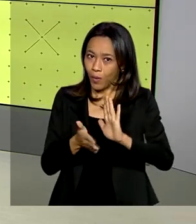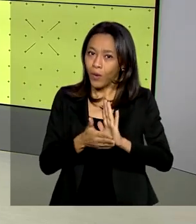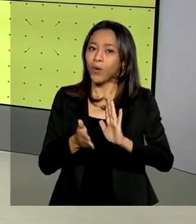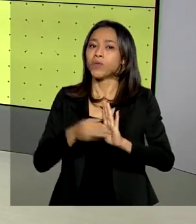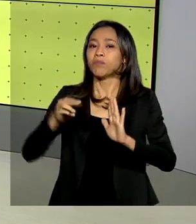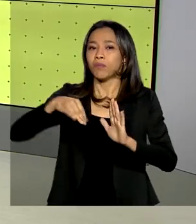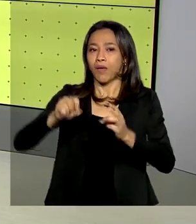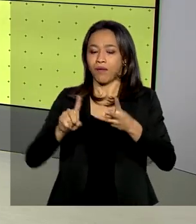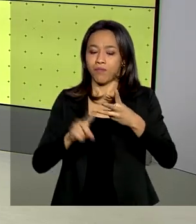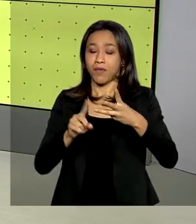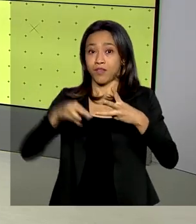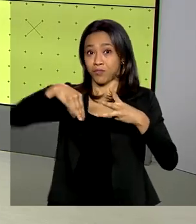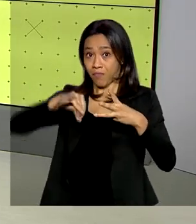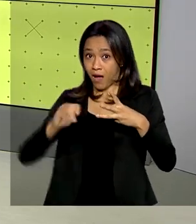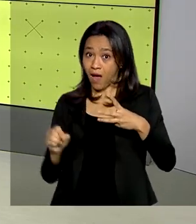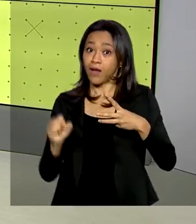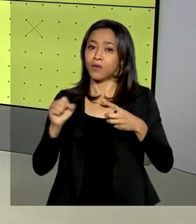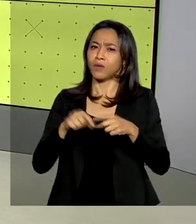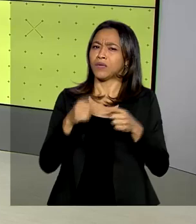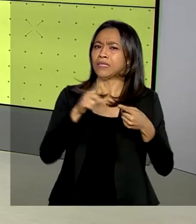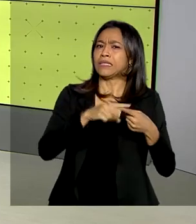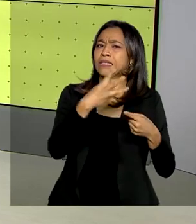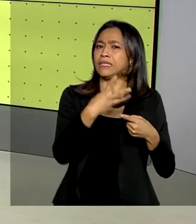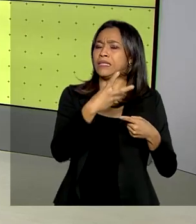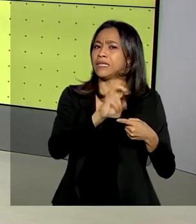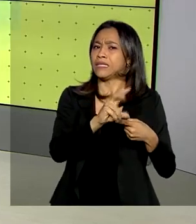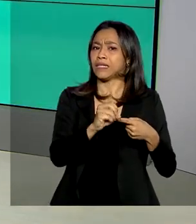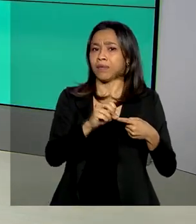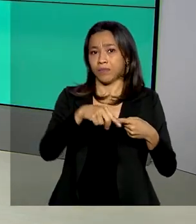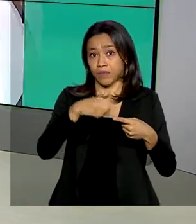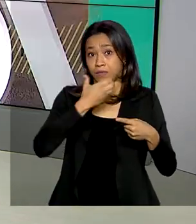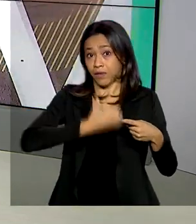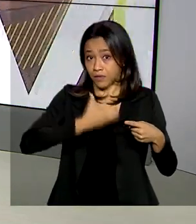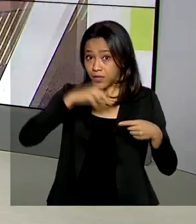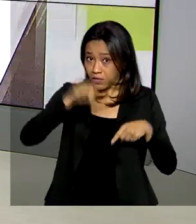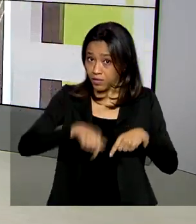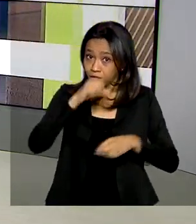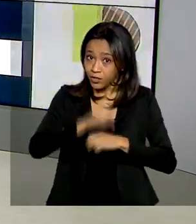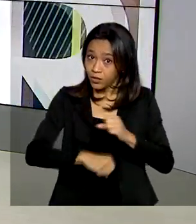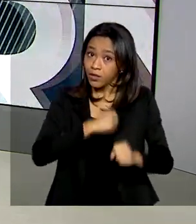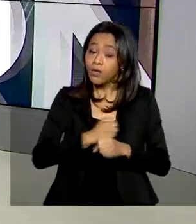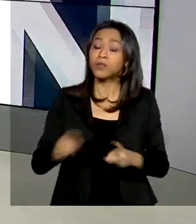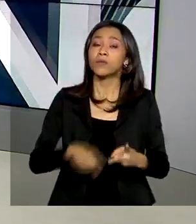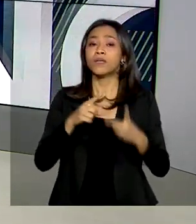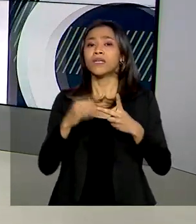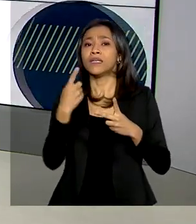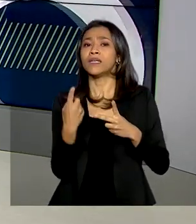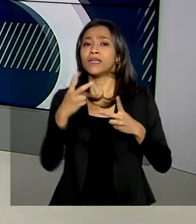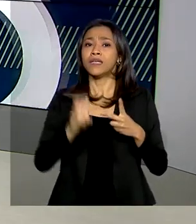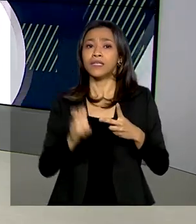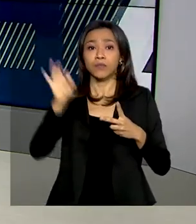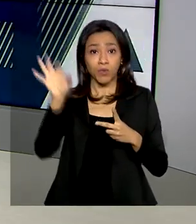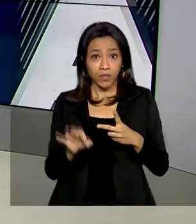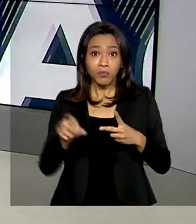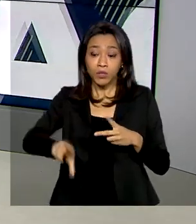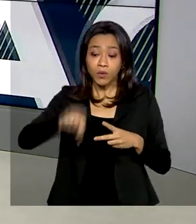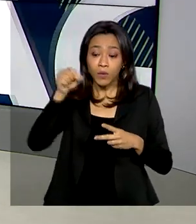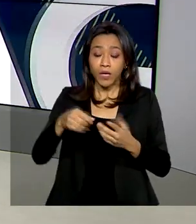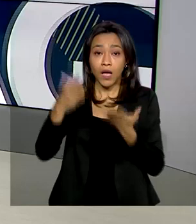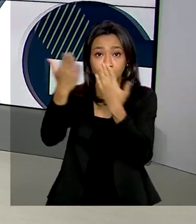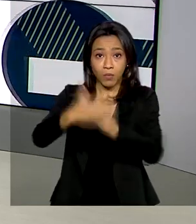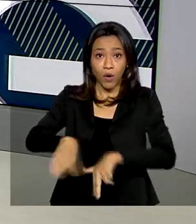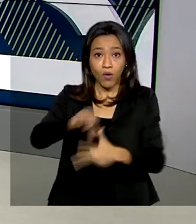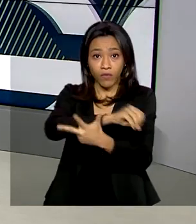35% optaram pelas datas de dezembro deste ano e quinze por cento escolheram a opção de provas impressas já em